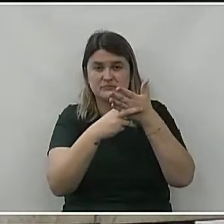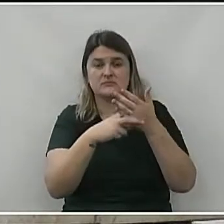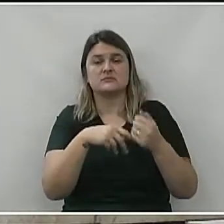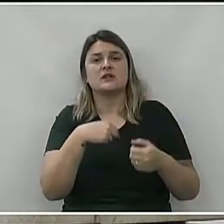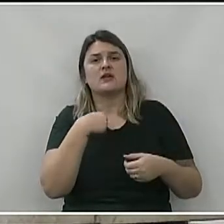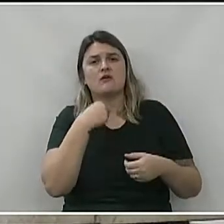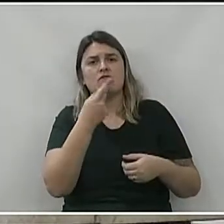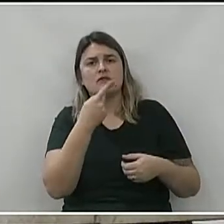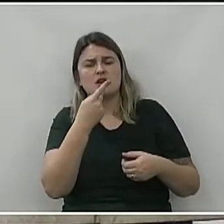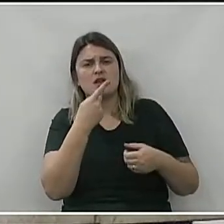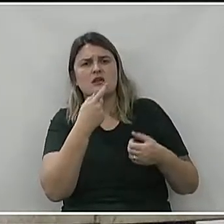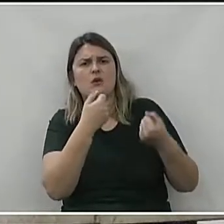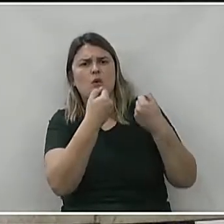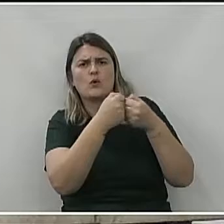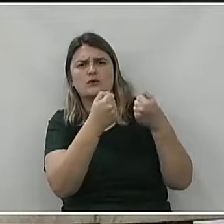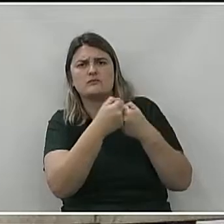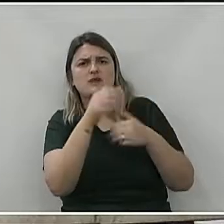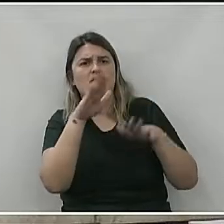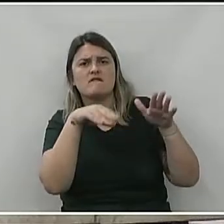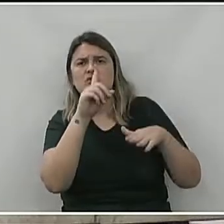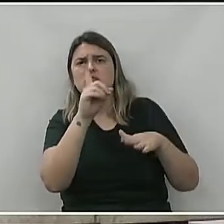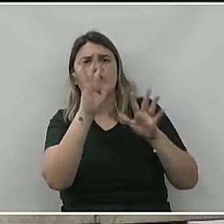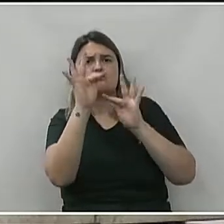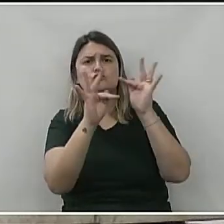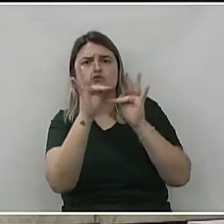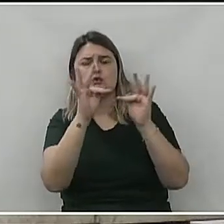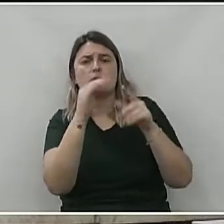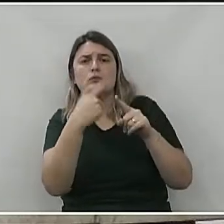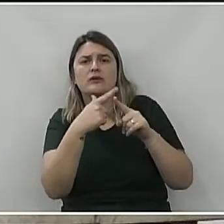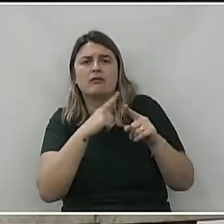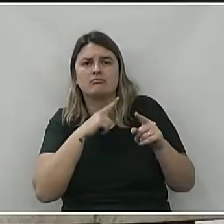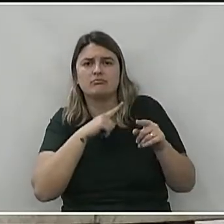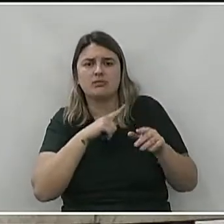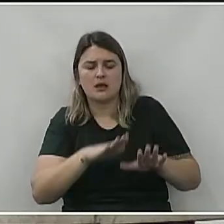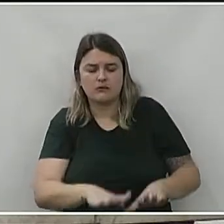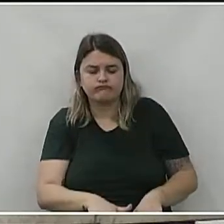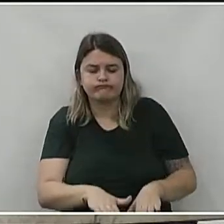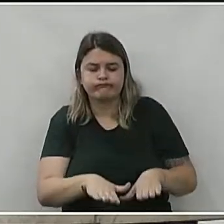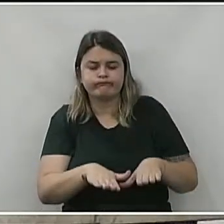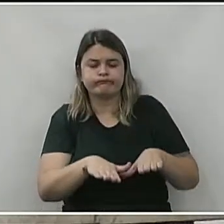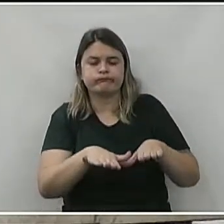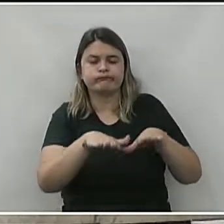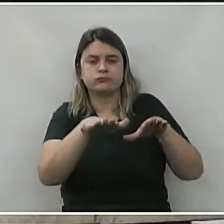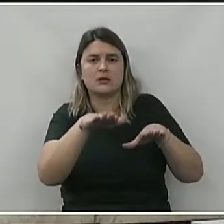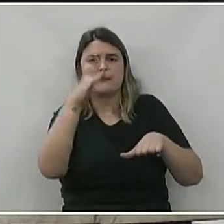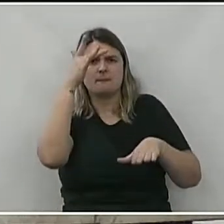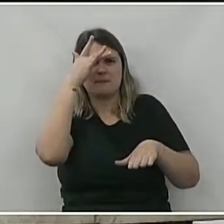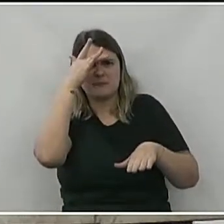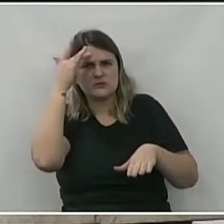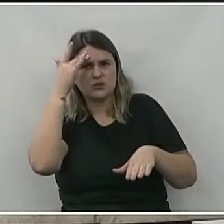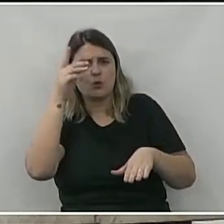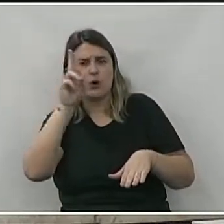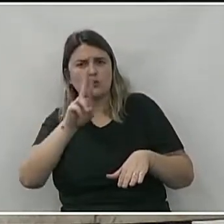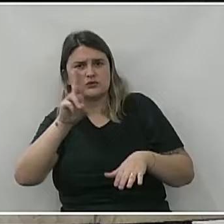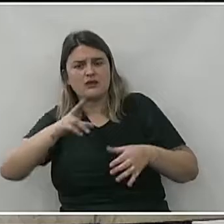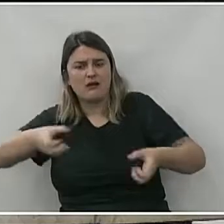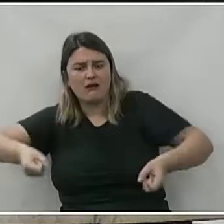os ônibus que, por muitas vezes, não funciona a plataforma de elevação para as pessoas com deficiência,